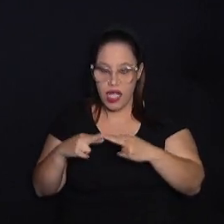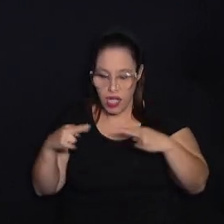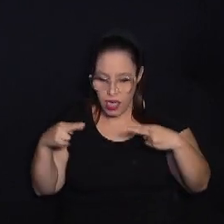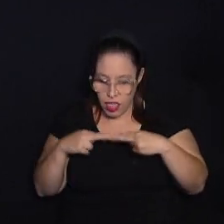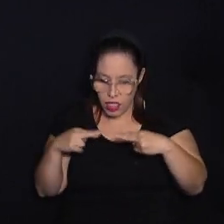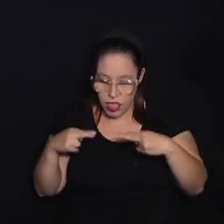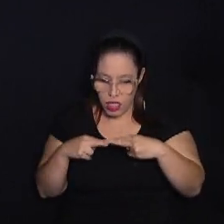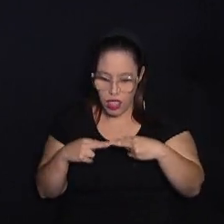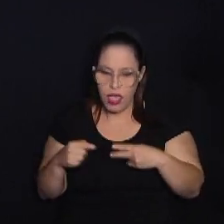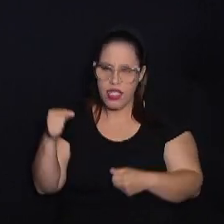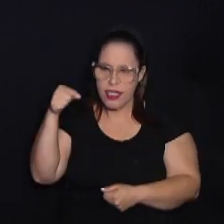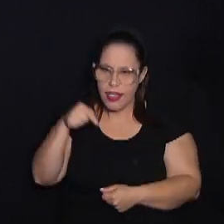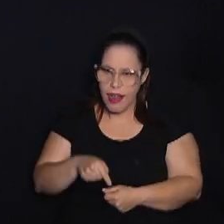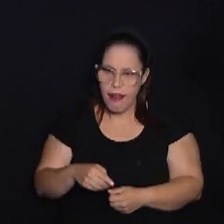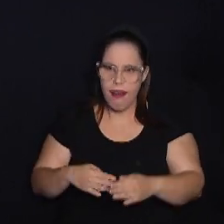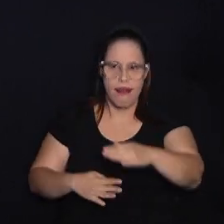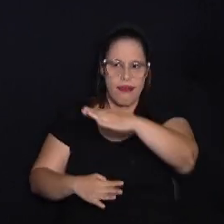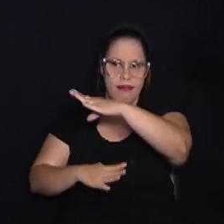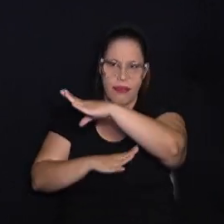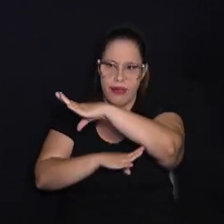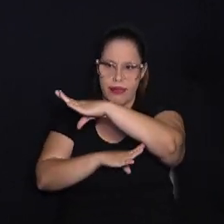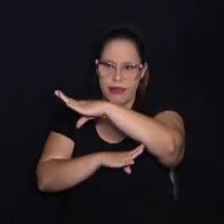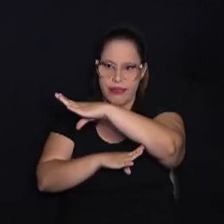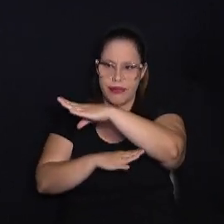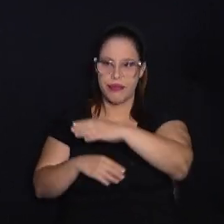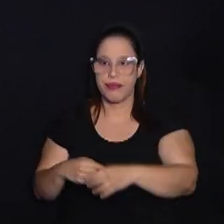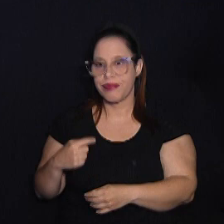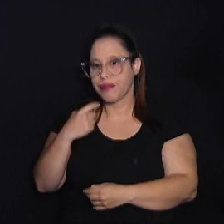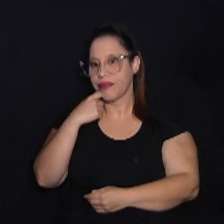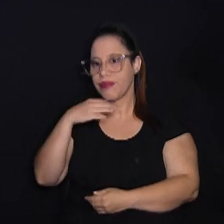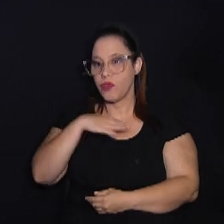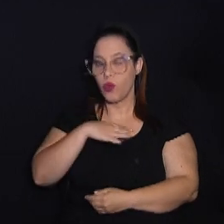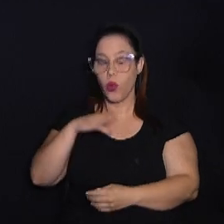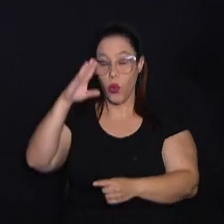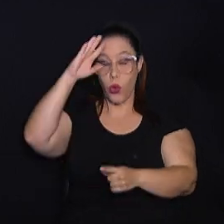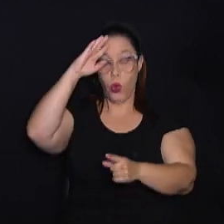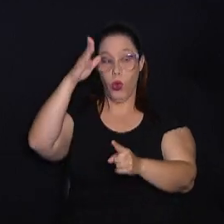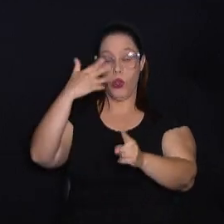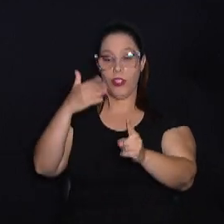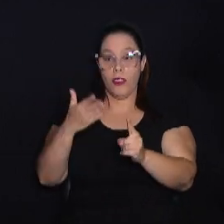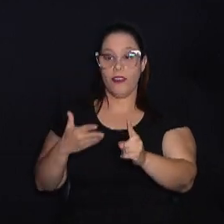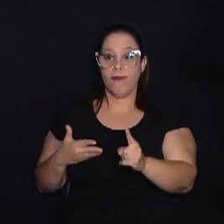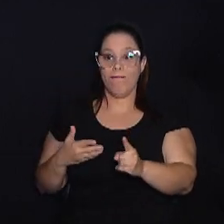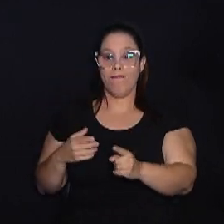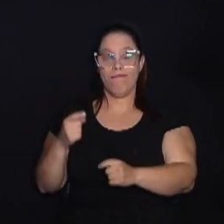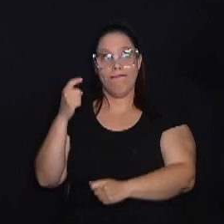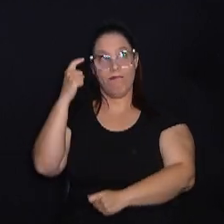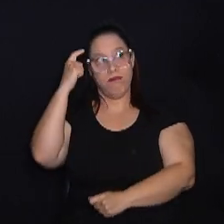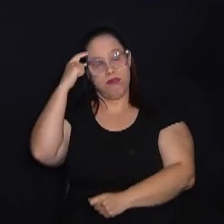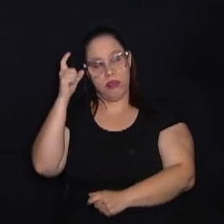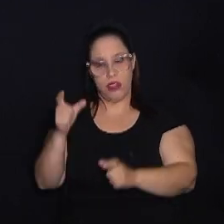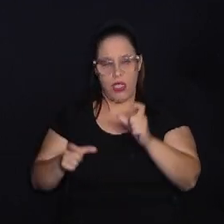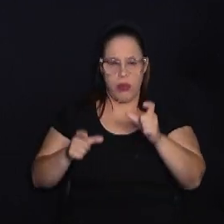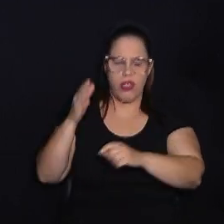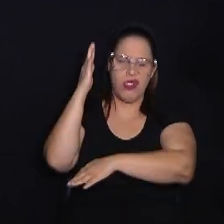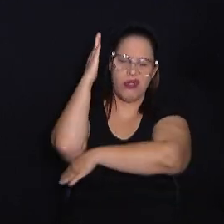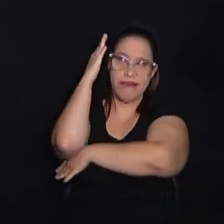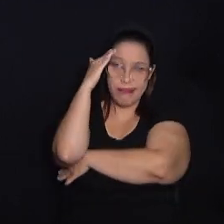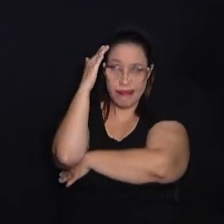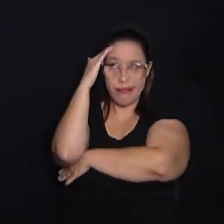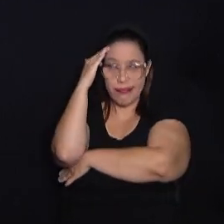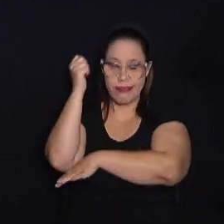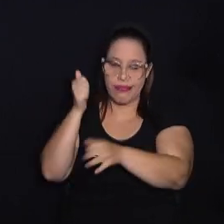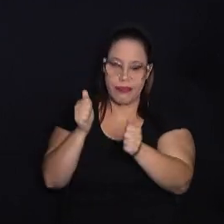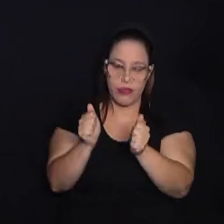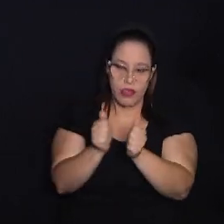a Câmara Municipal de Campinas. Isso é uma honraria, poucas pessoas entendem que essa aproximação entre